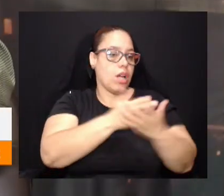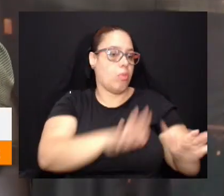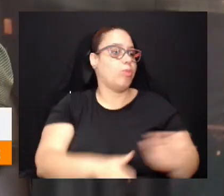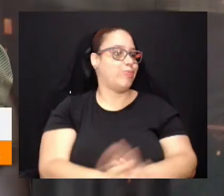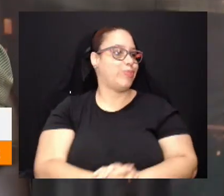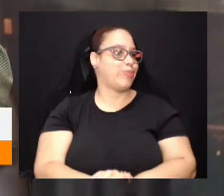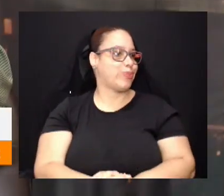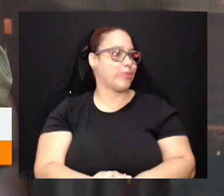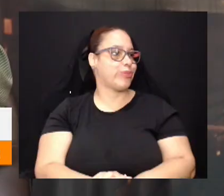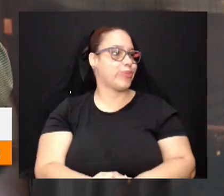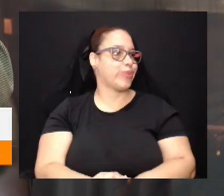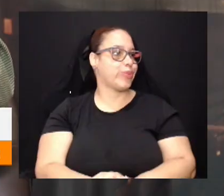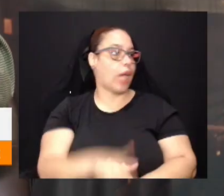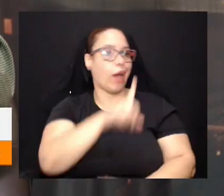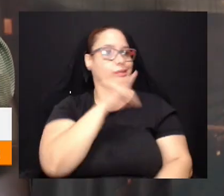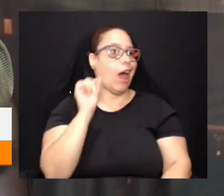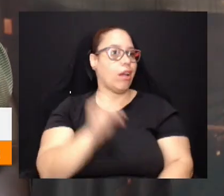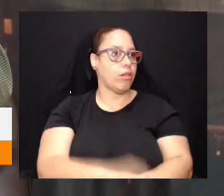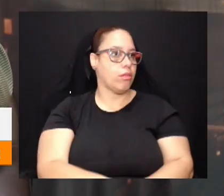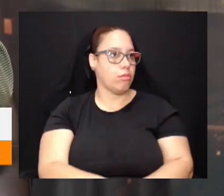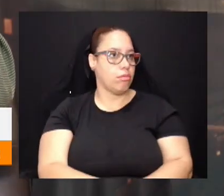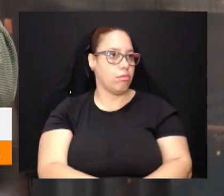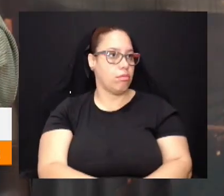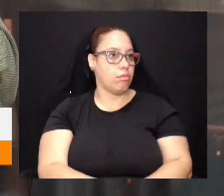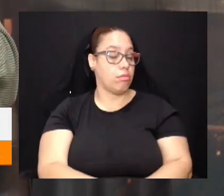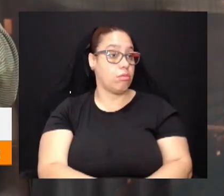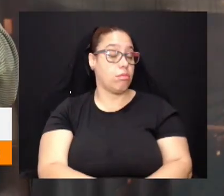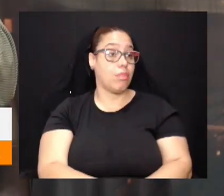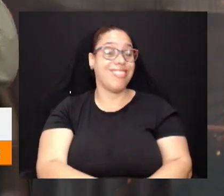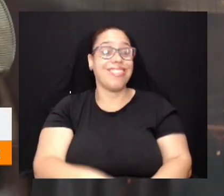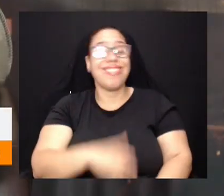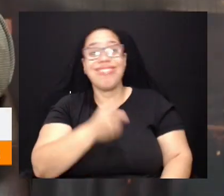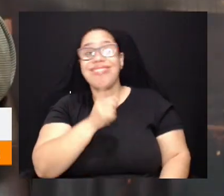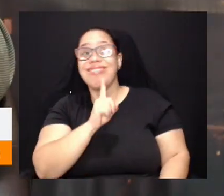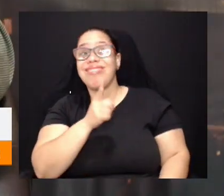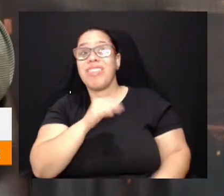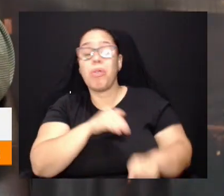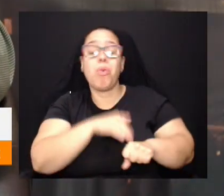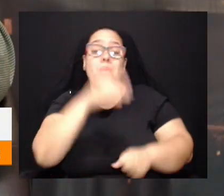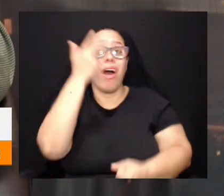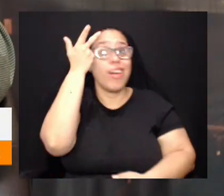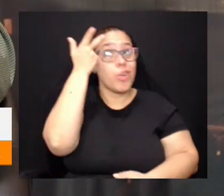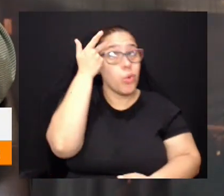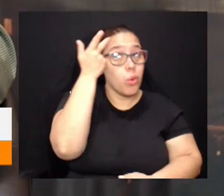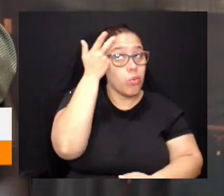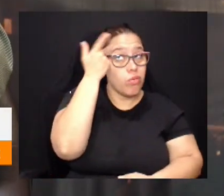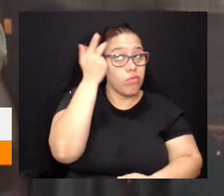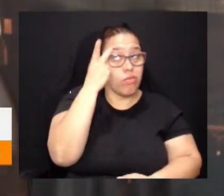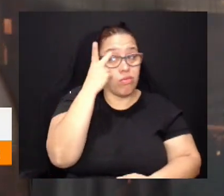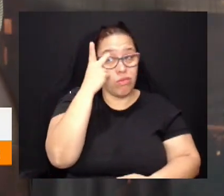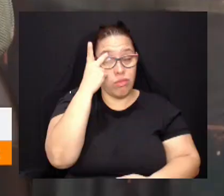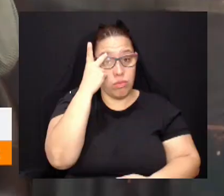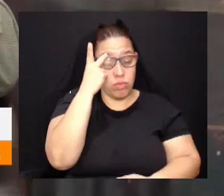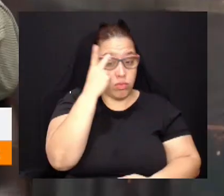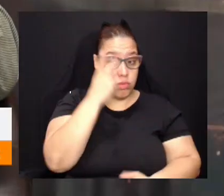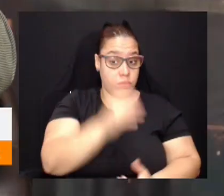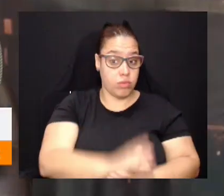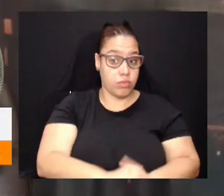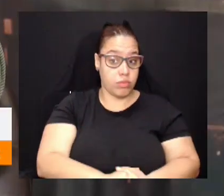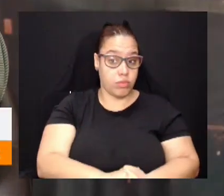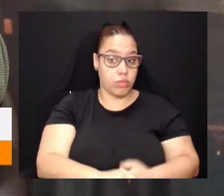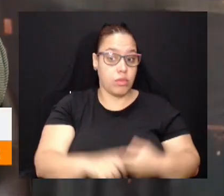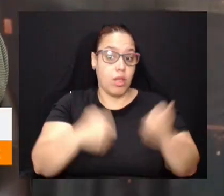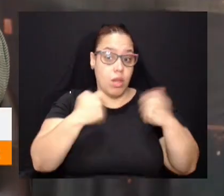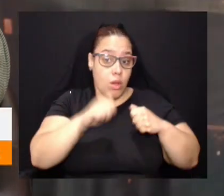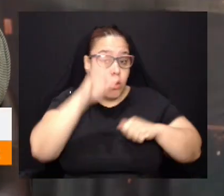embora. Então, não que isso seja o mais comum, né? Mas nós precisamos aprender